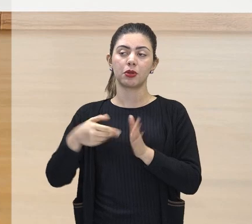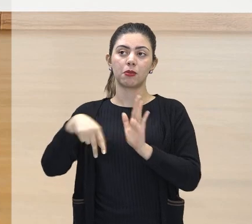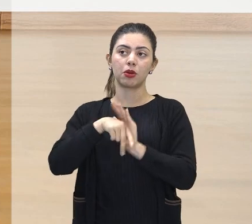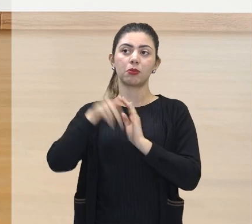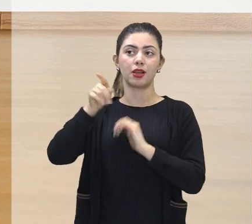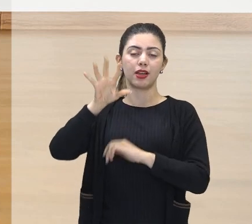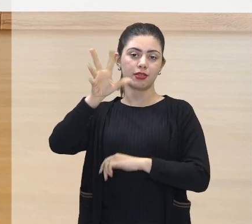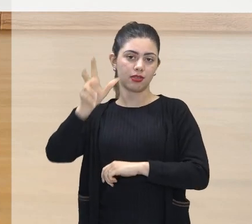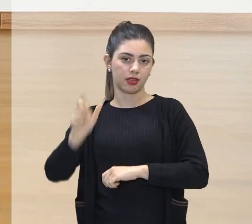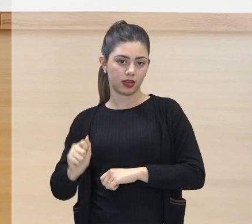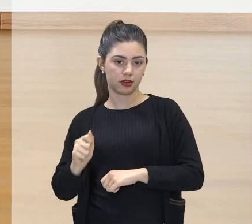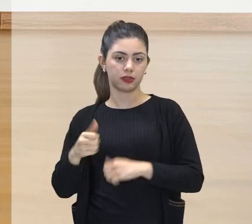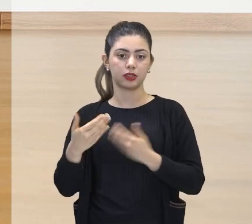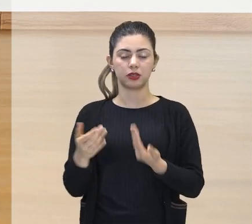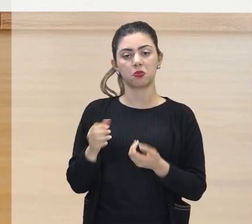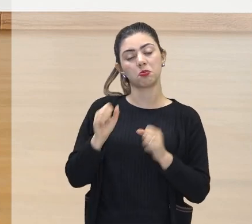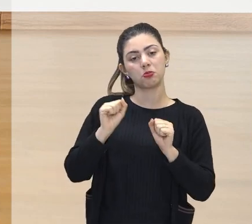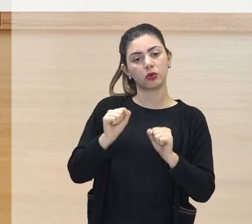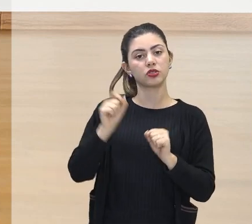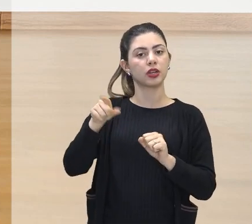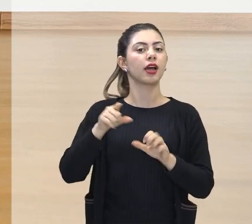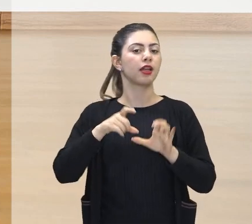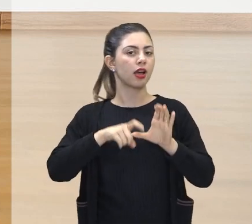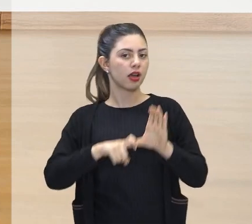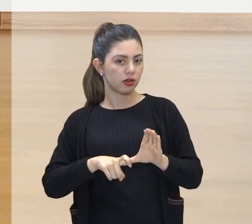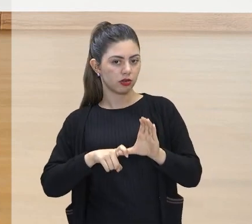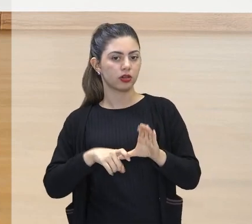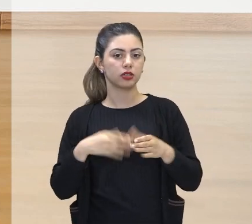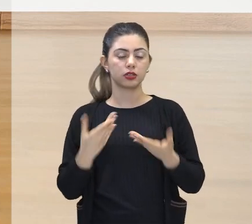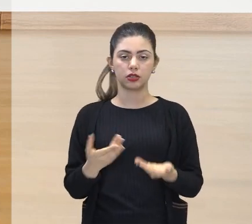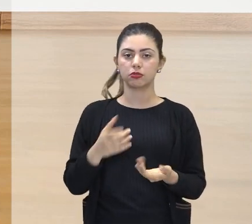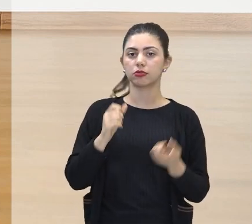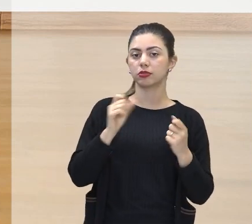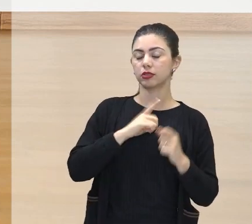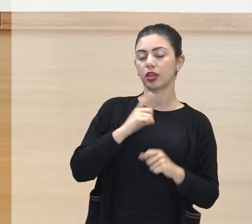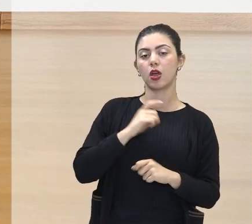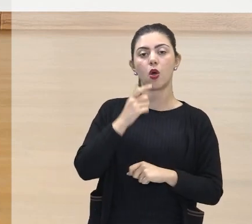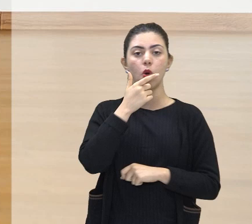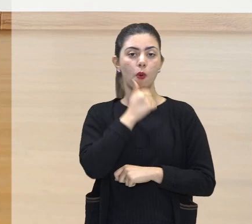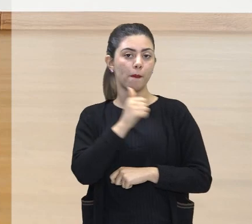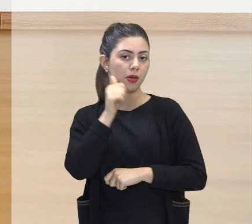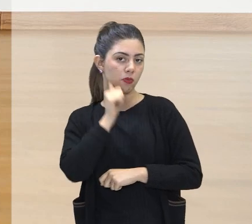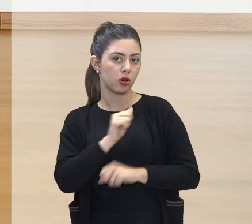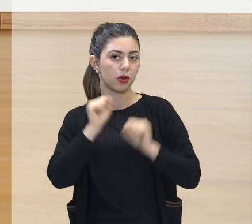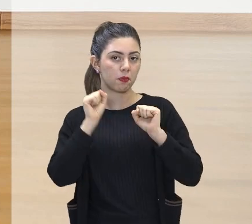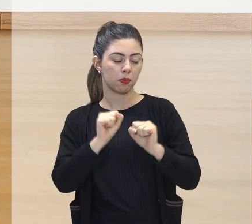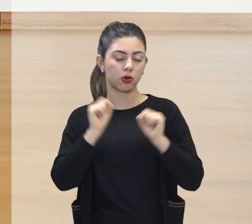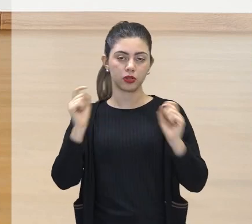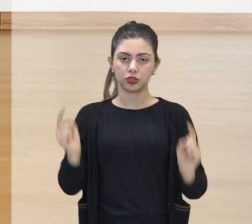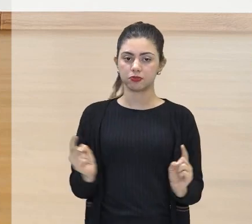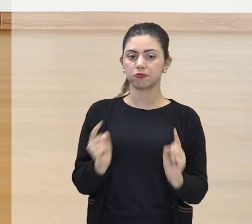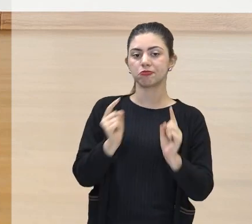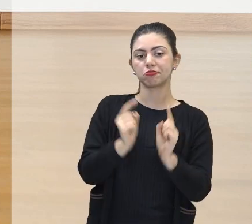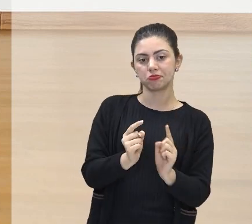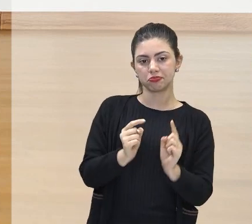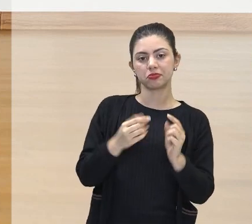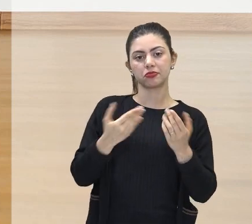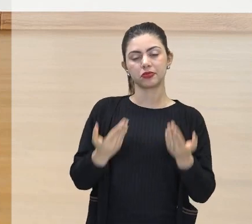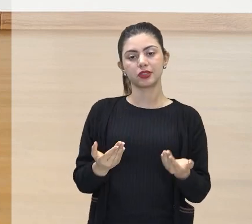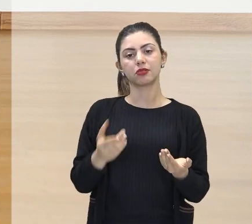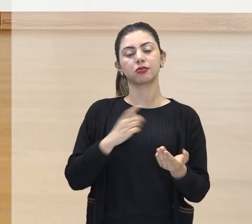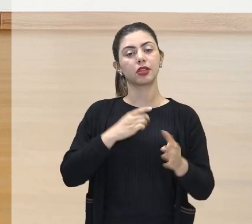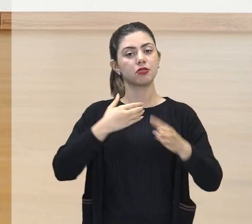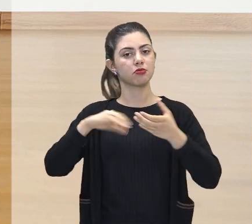possivelmente do povo oriundo de Angola, da qual participam homens e mulheres, significando divertimento. O canto tem um